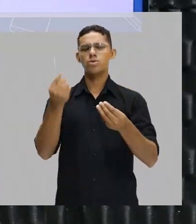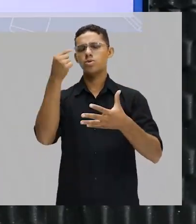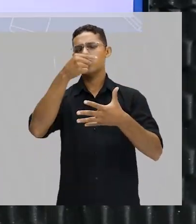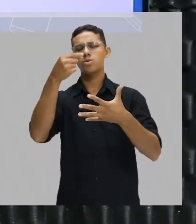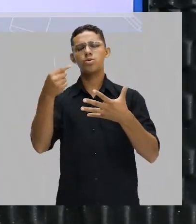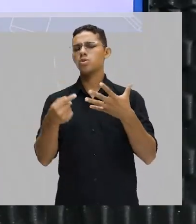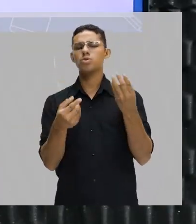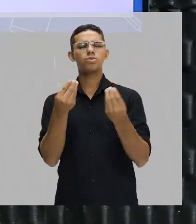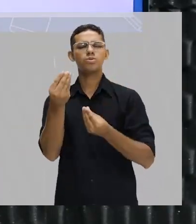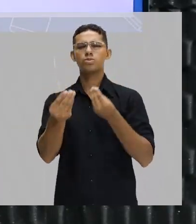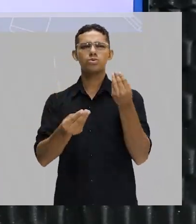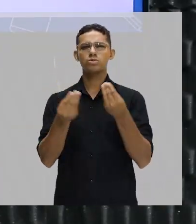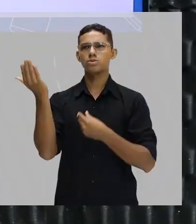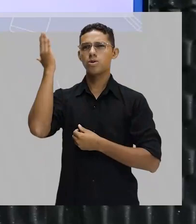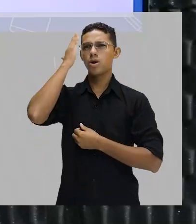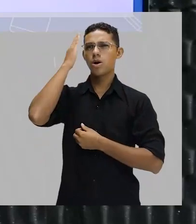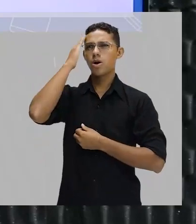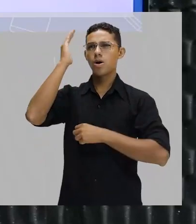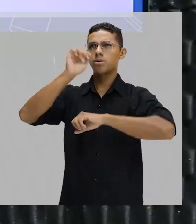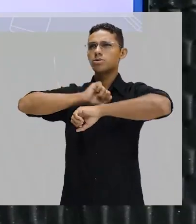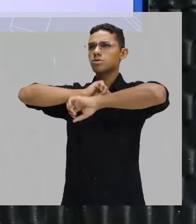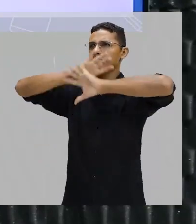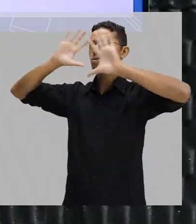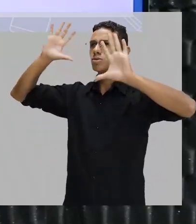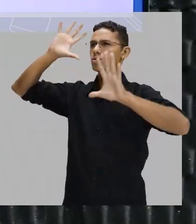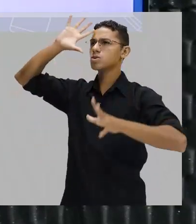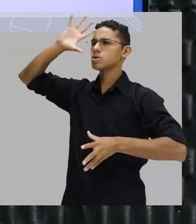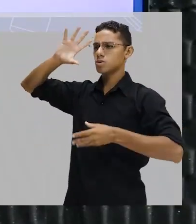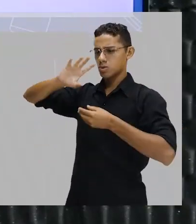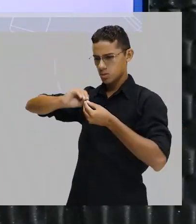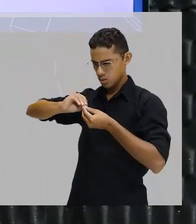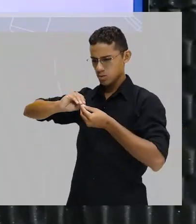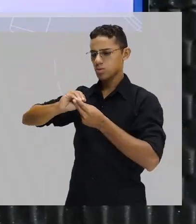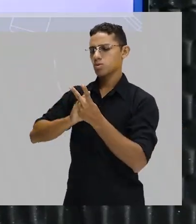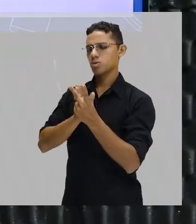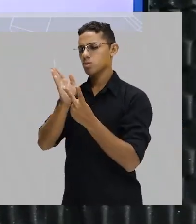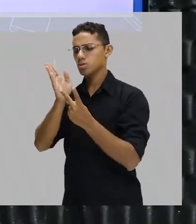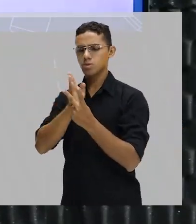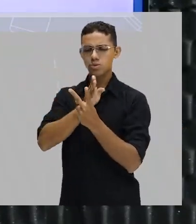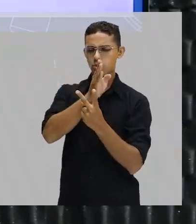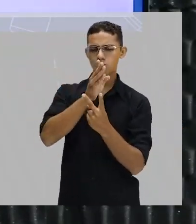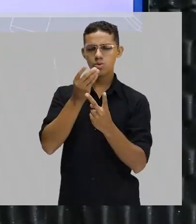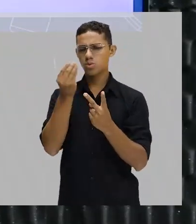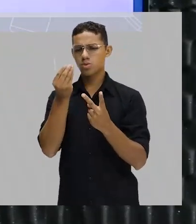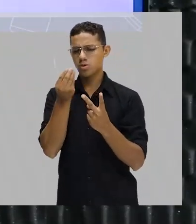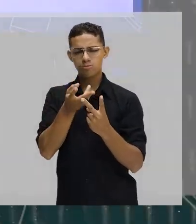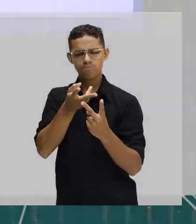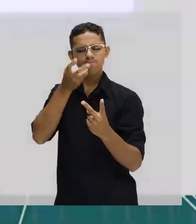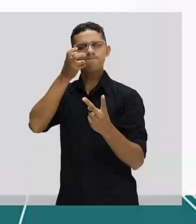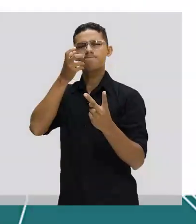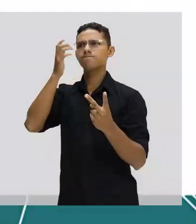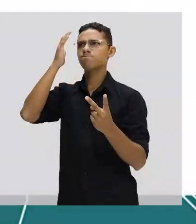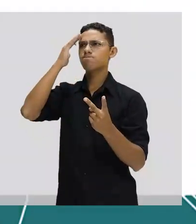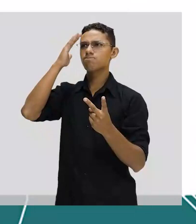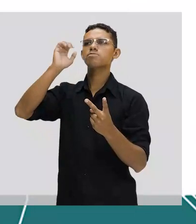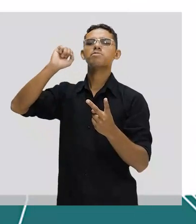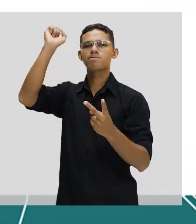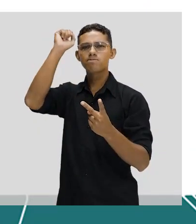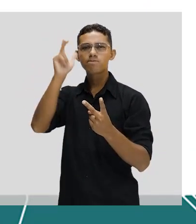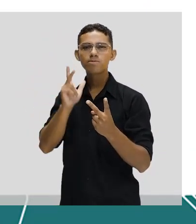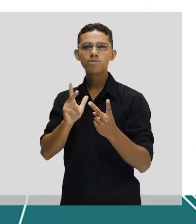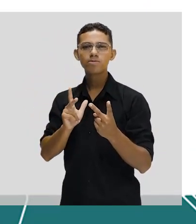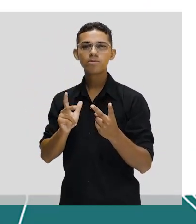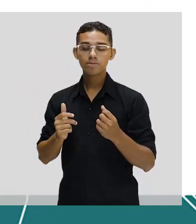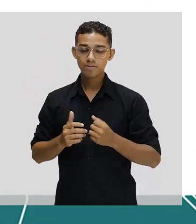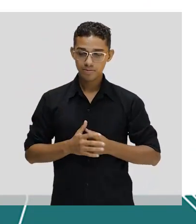que forma nós podemos desfazer essa ambiguidade. Então, vamos lá para a nossa aula. Então, começando aqui,